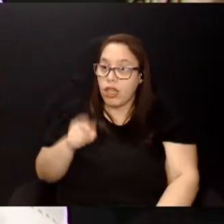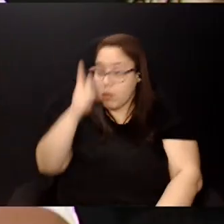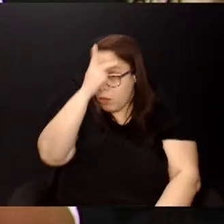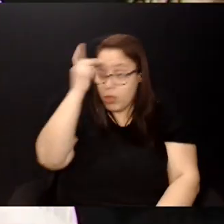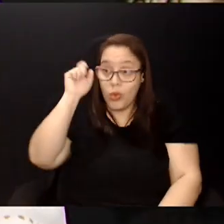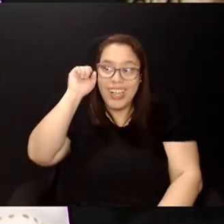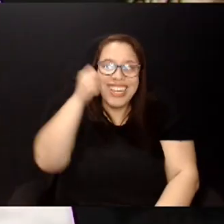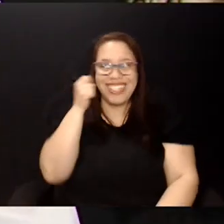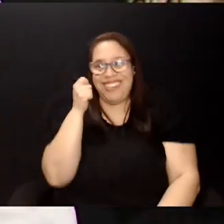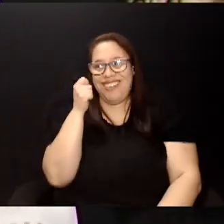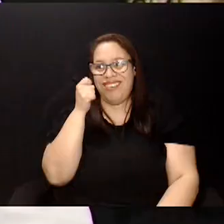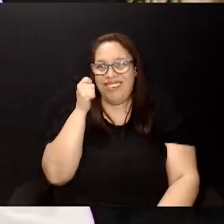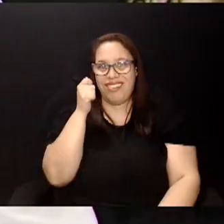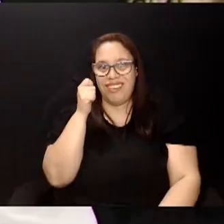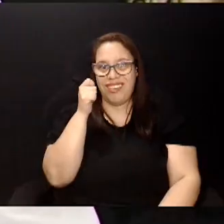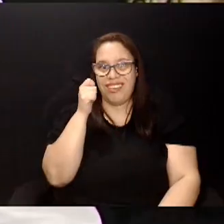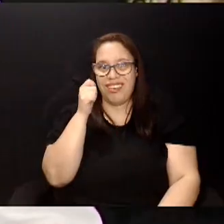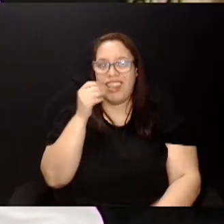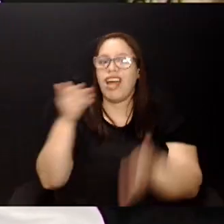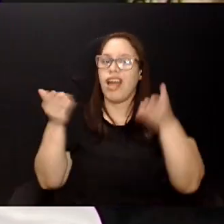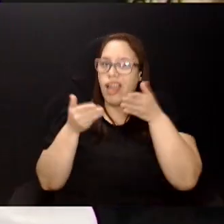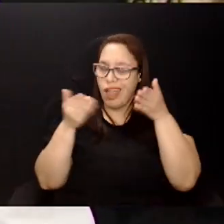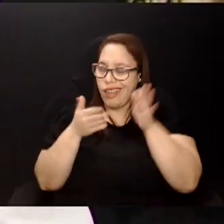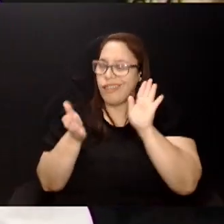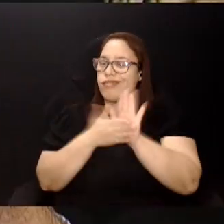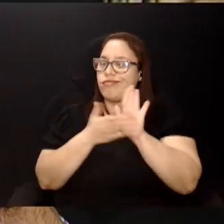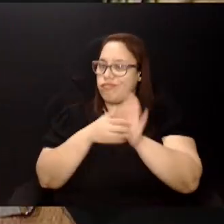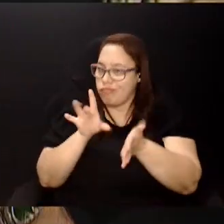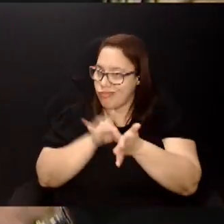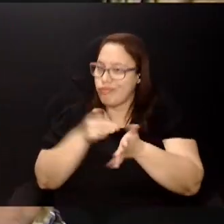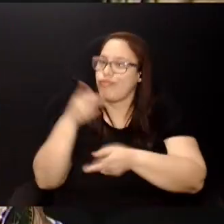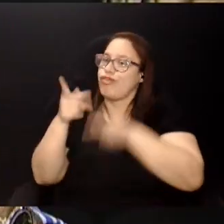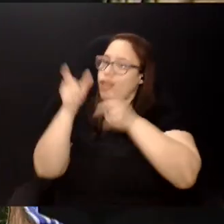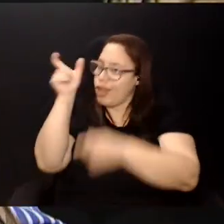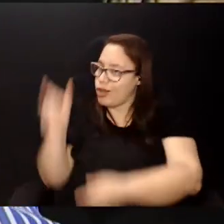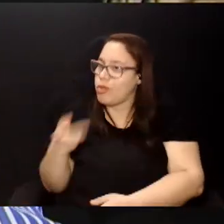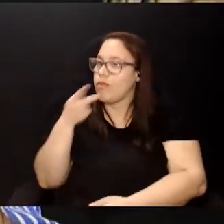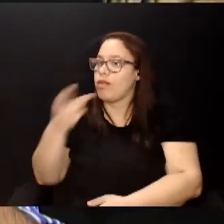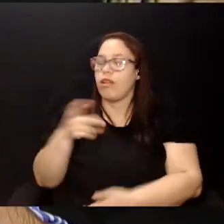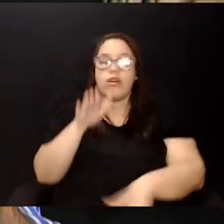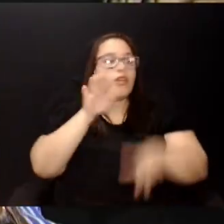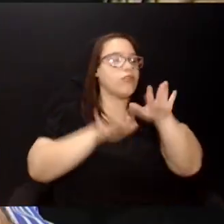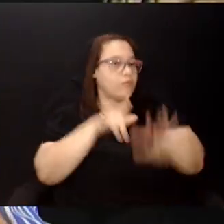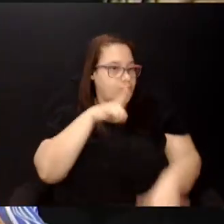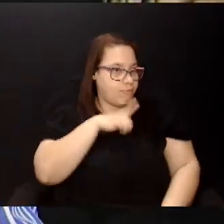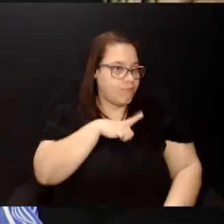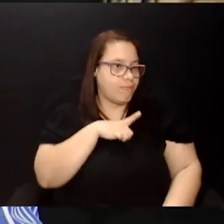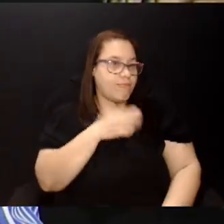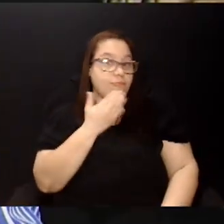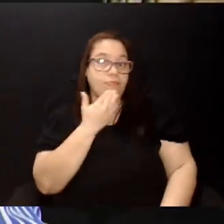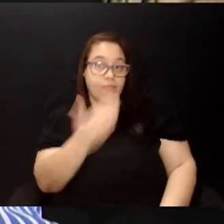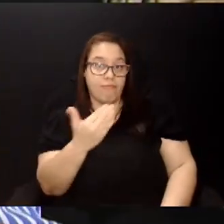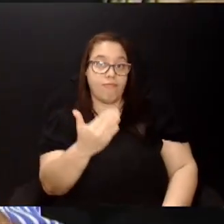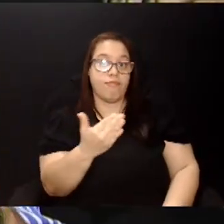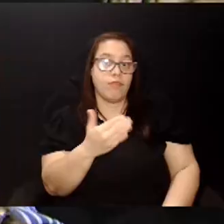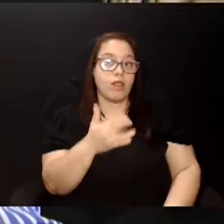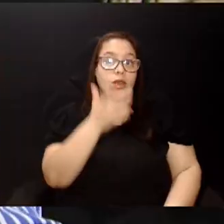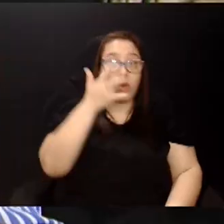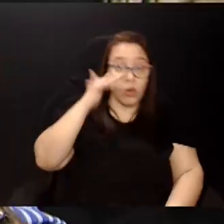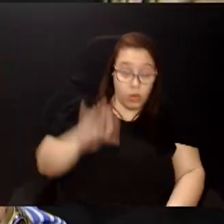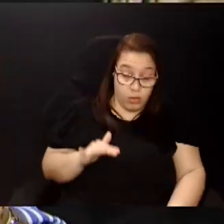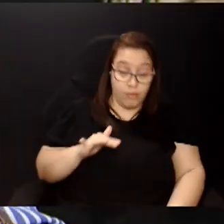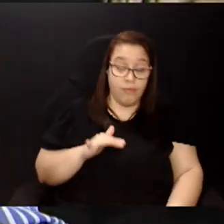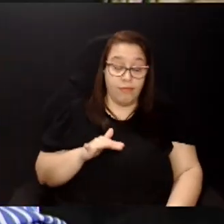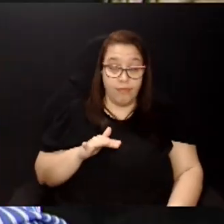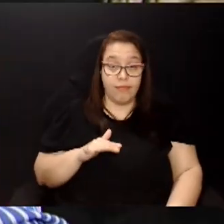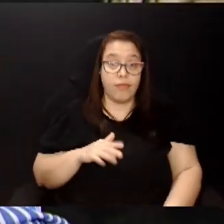aí caiu a ficha, falou, acho que agora é o momento da gente realmente falar sobre ele. Embora tenha esse apelo para o público infanto-juvenil, esse é um livro